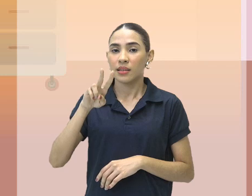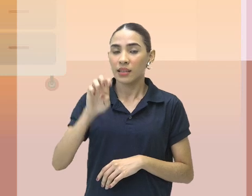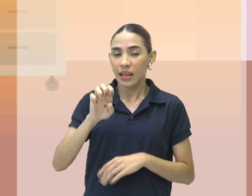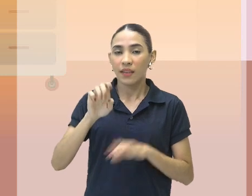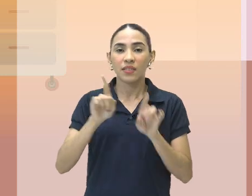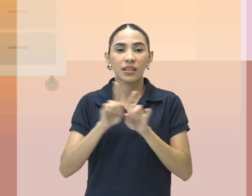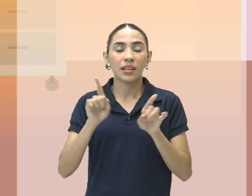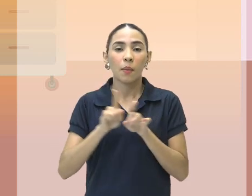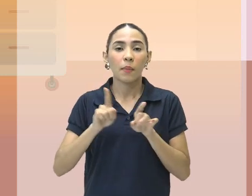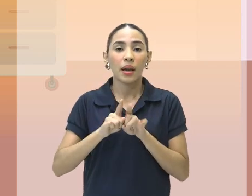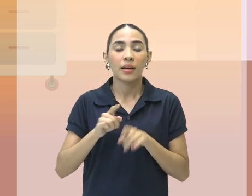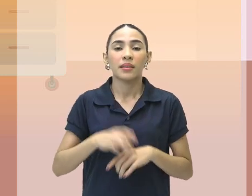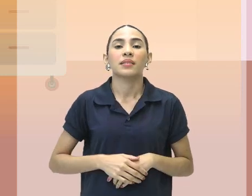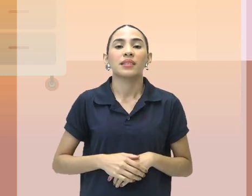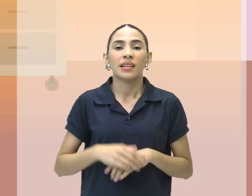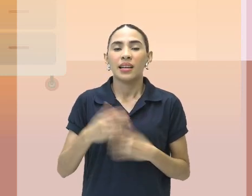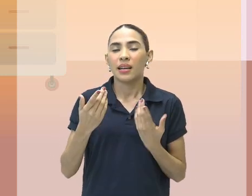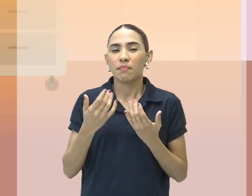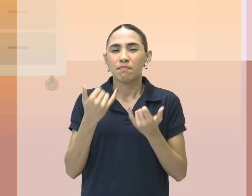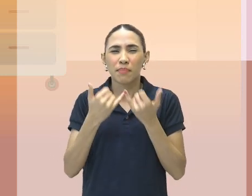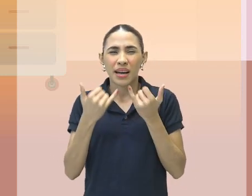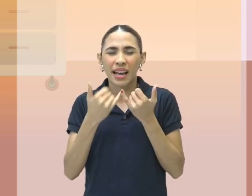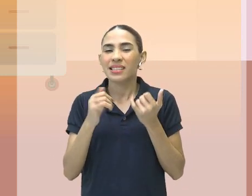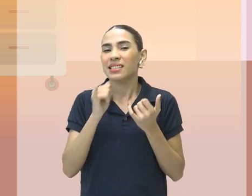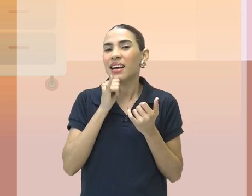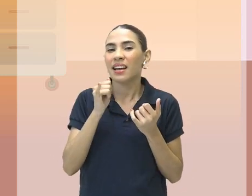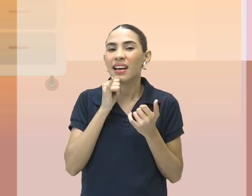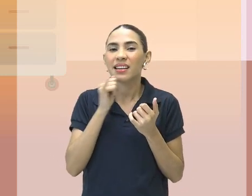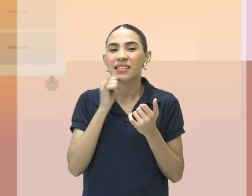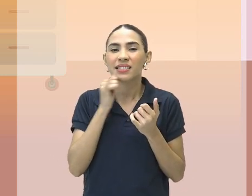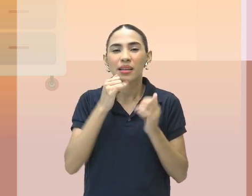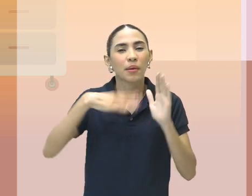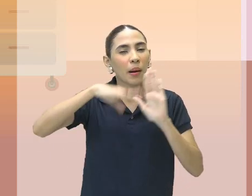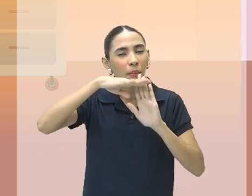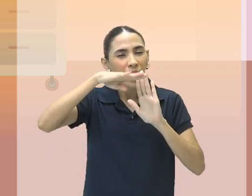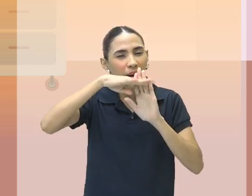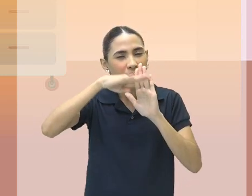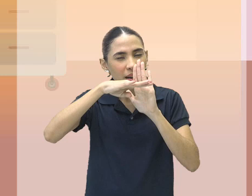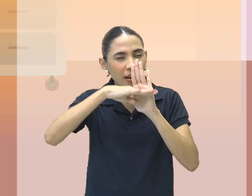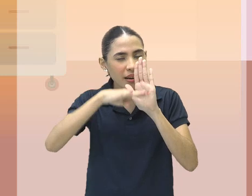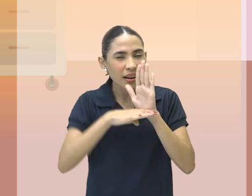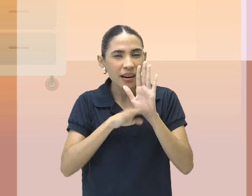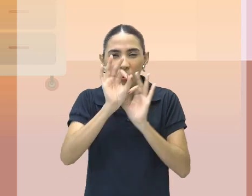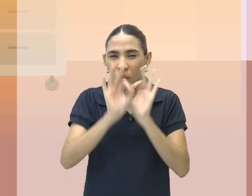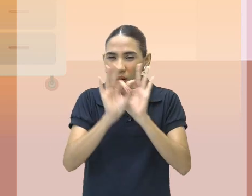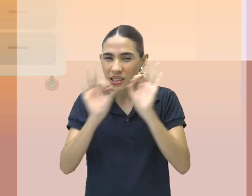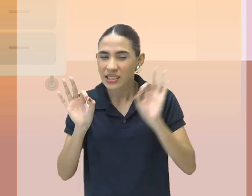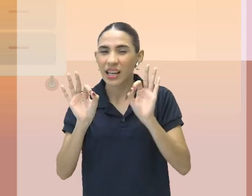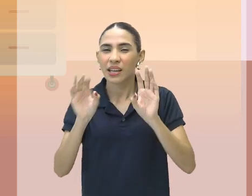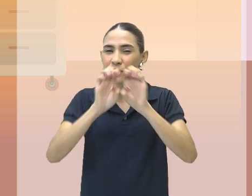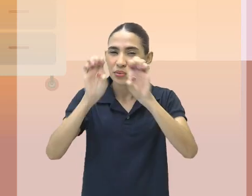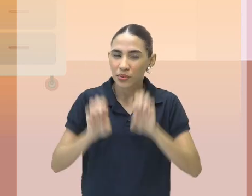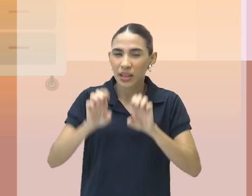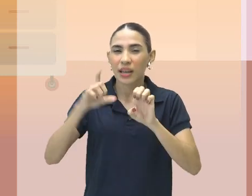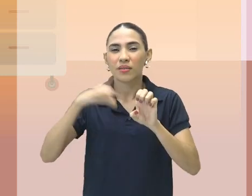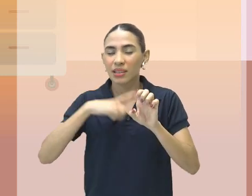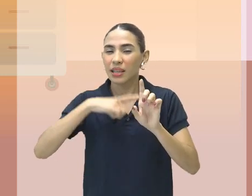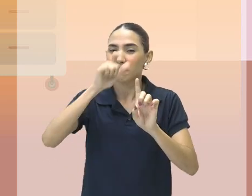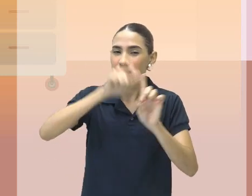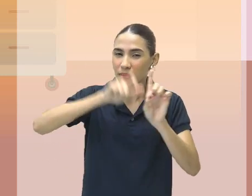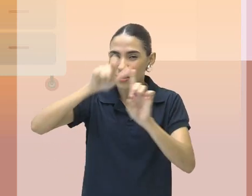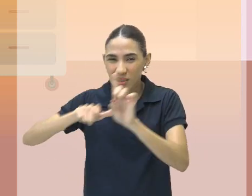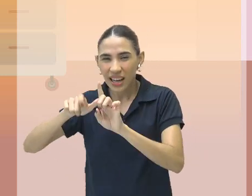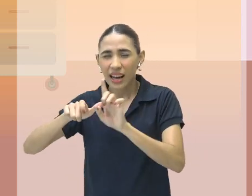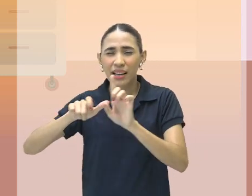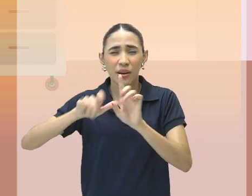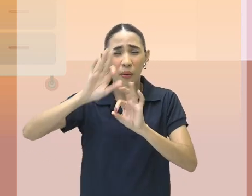todos assim como uma fórmula de bolo, uma receita de bolo, né? Já vem tudo formatadinho, estruturado, temos os